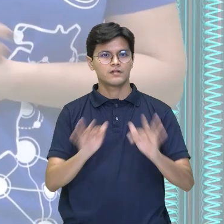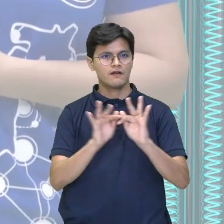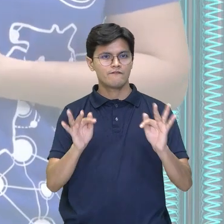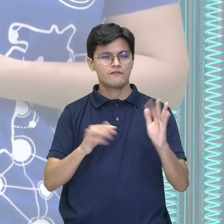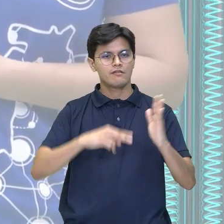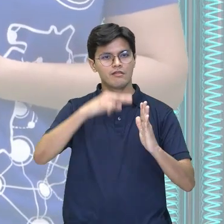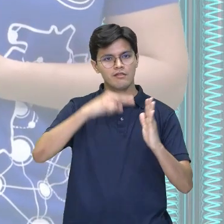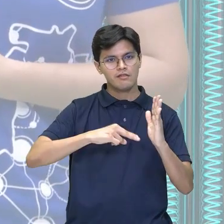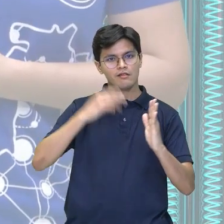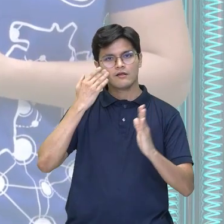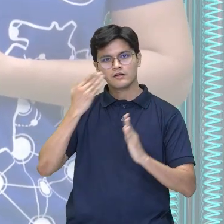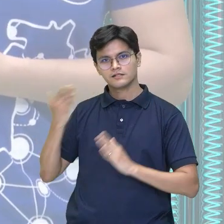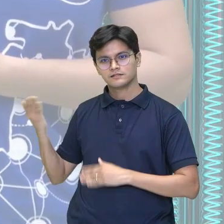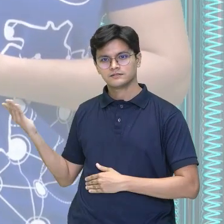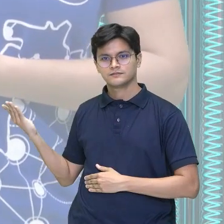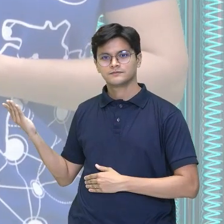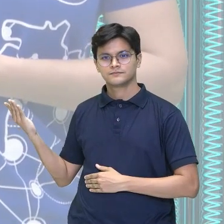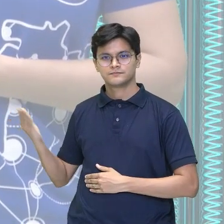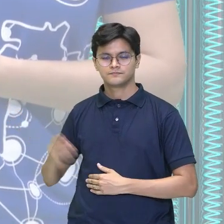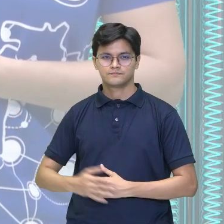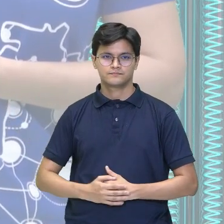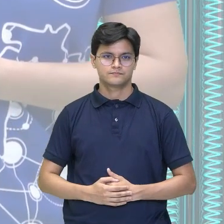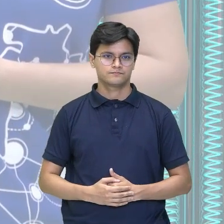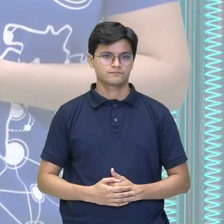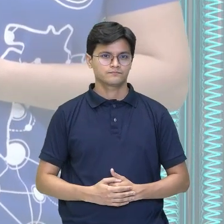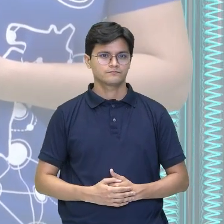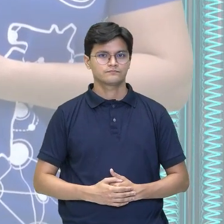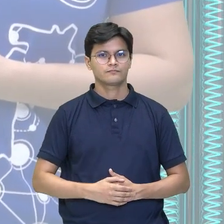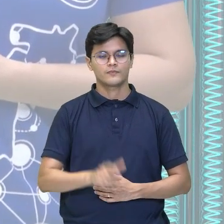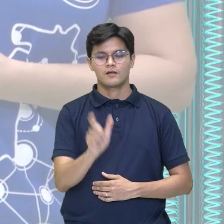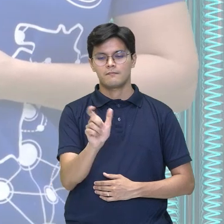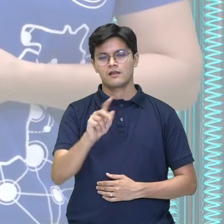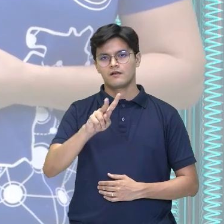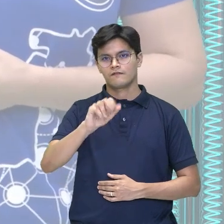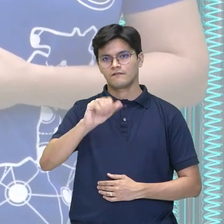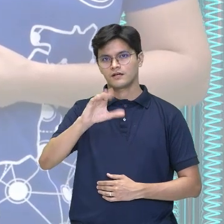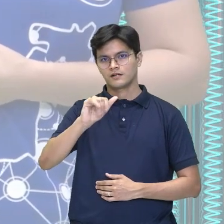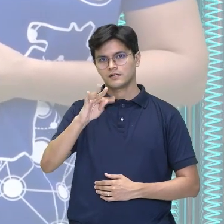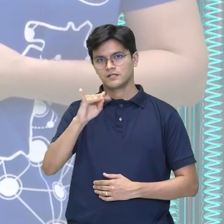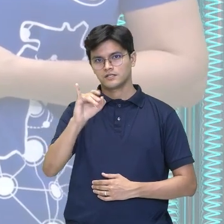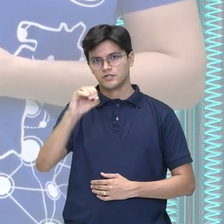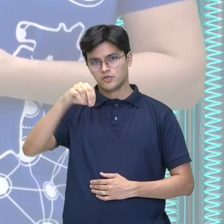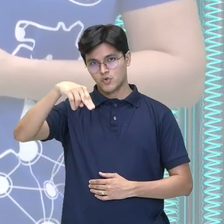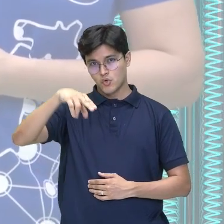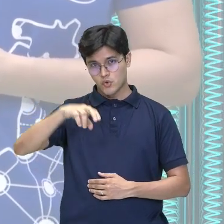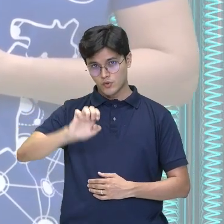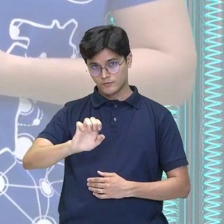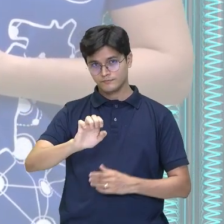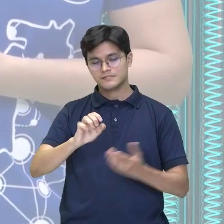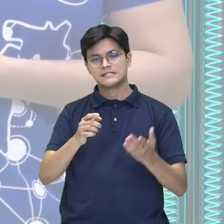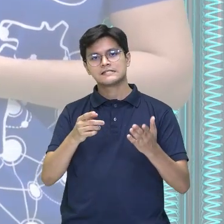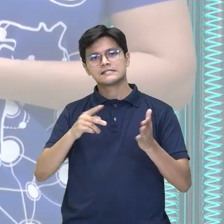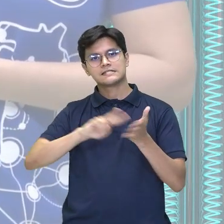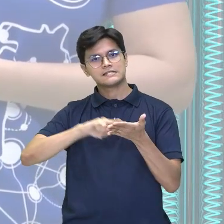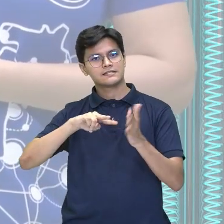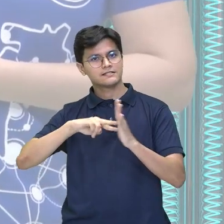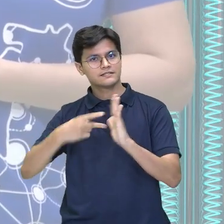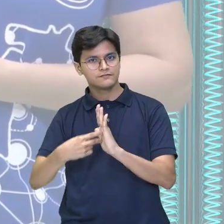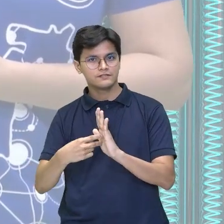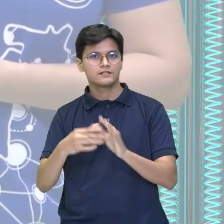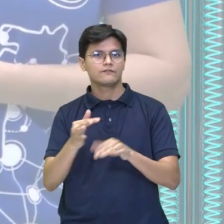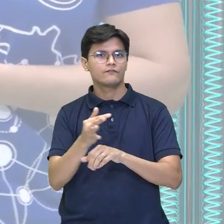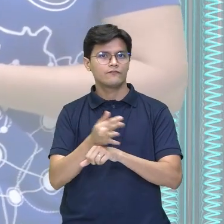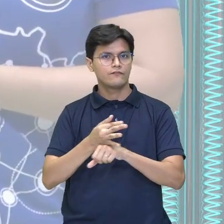last vacation? Aqui, ó, vacation, férias, certo? E eu tenho uma